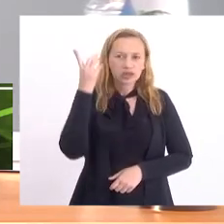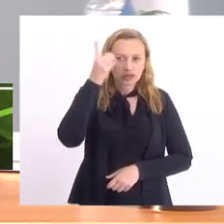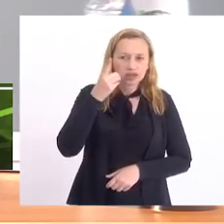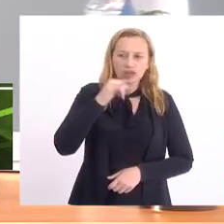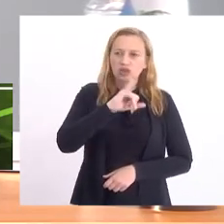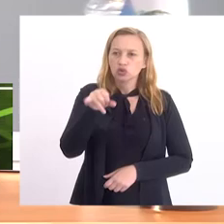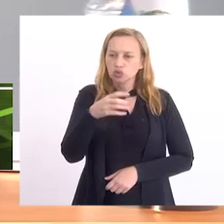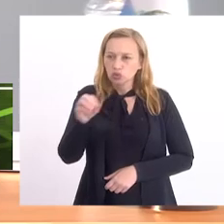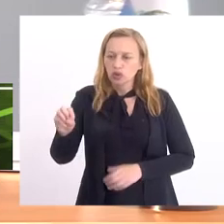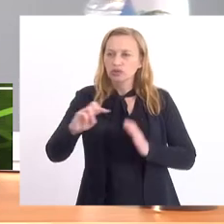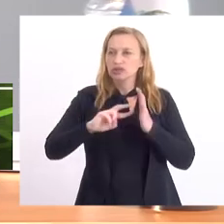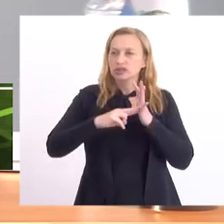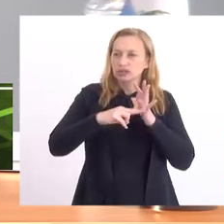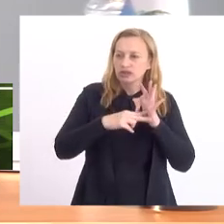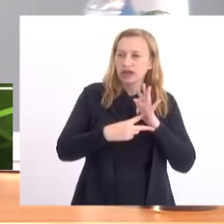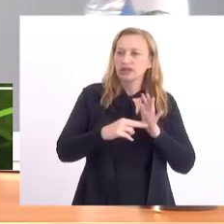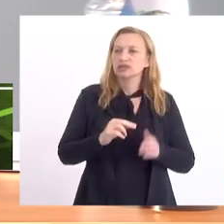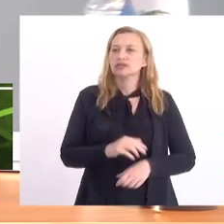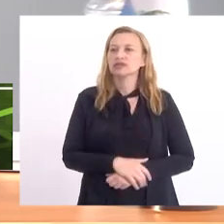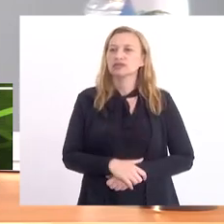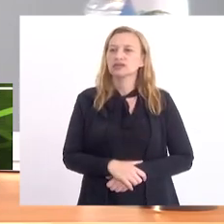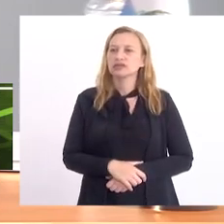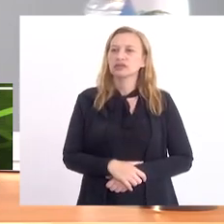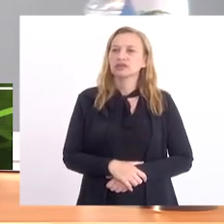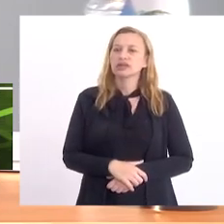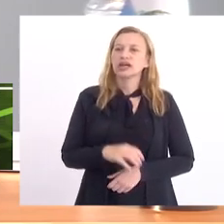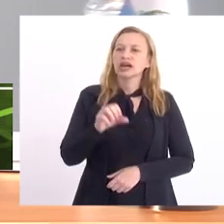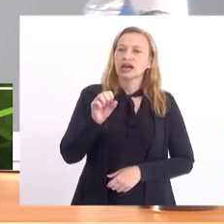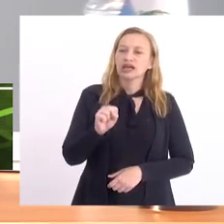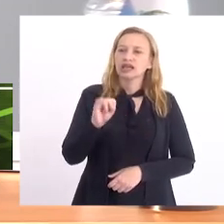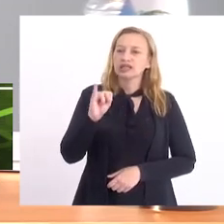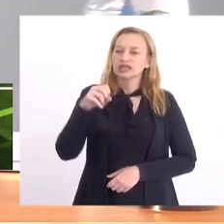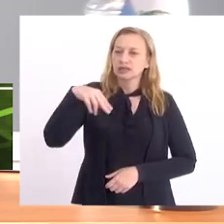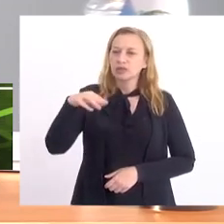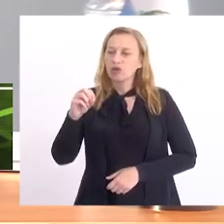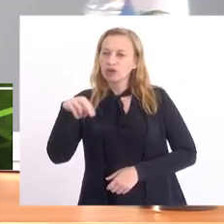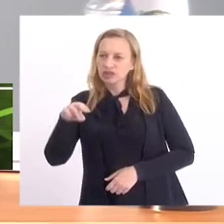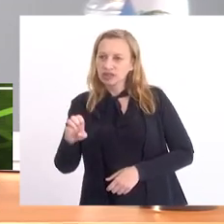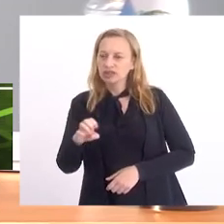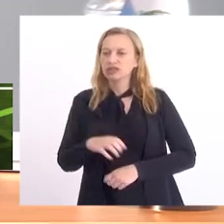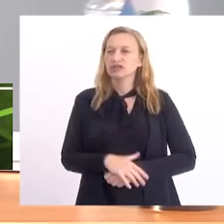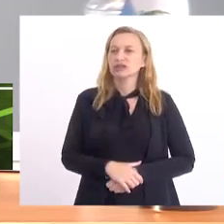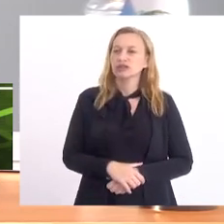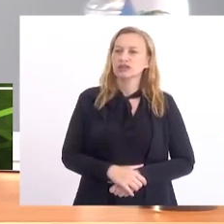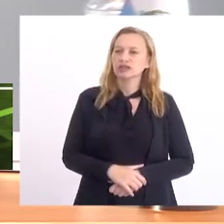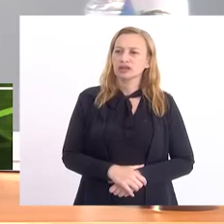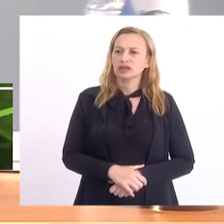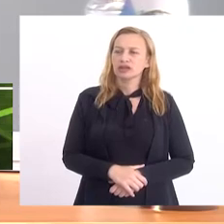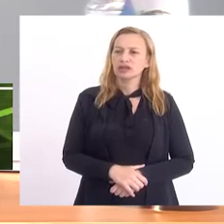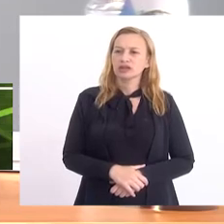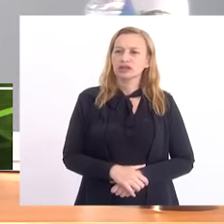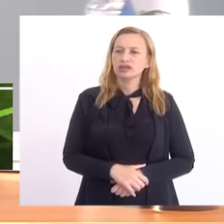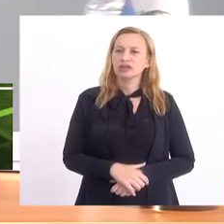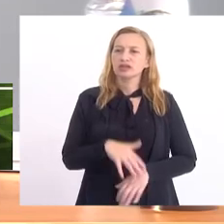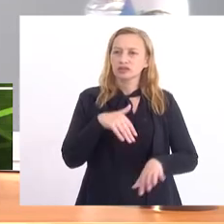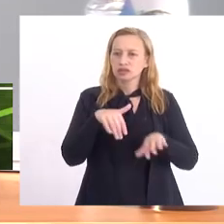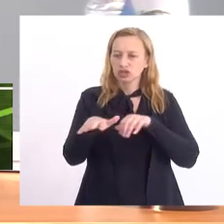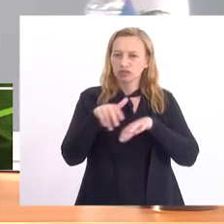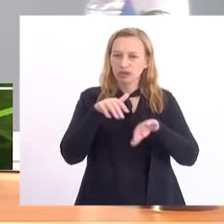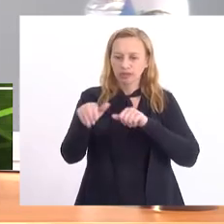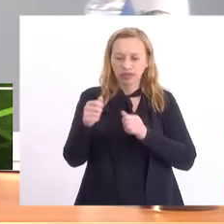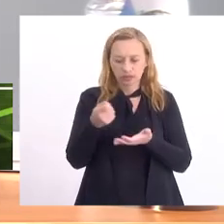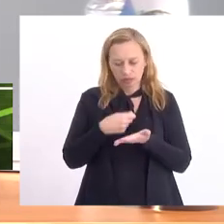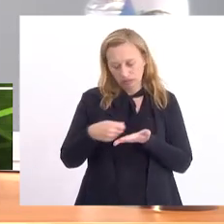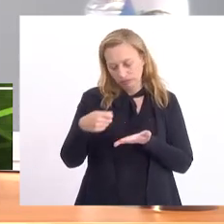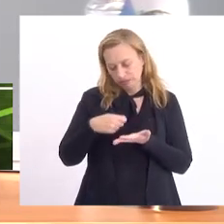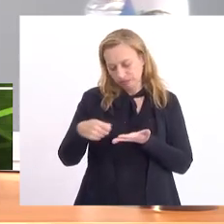do sindicato, a Simone, e quanto ao chamamento, anotei aqui,